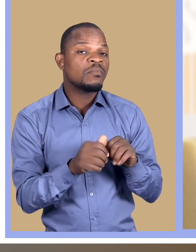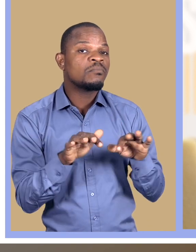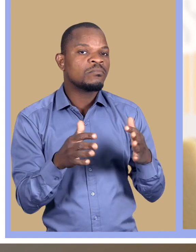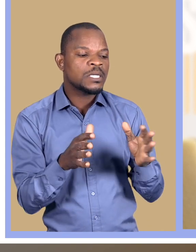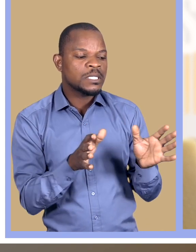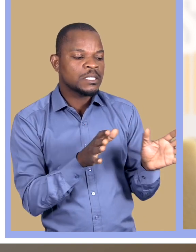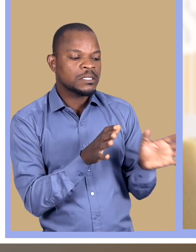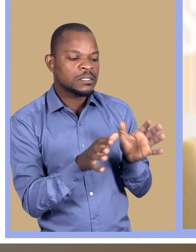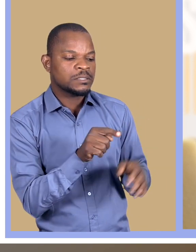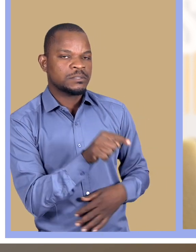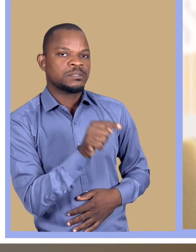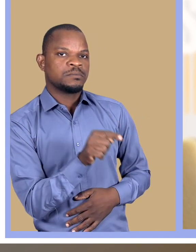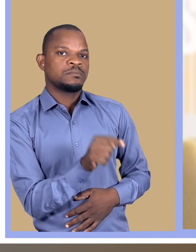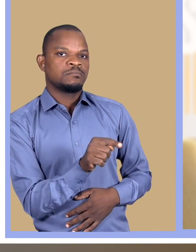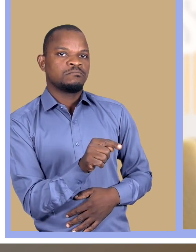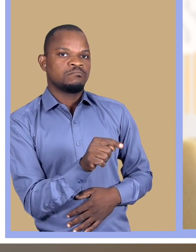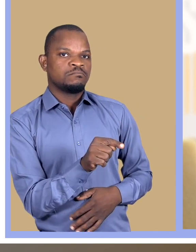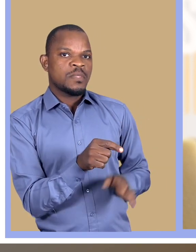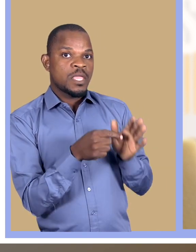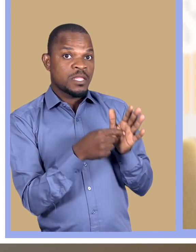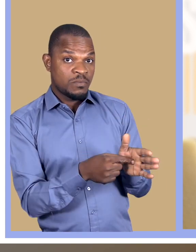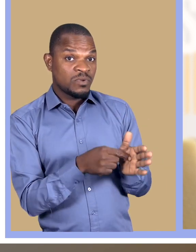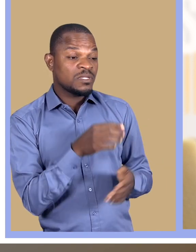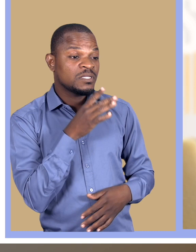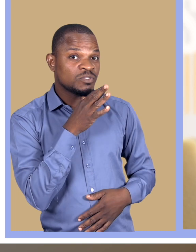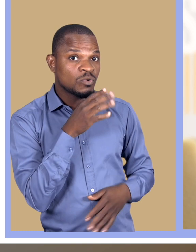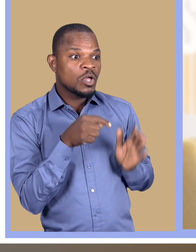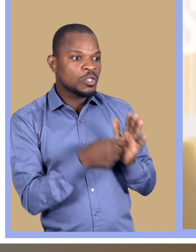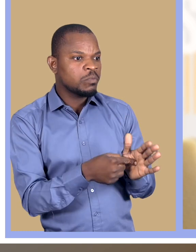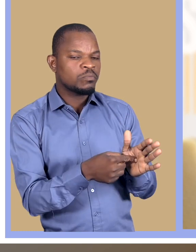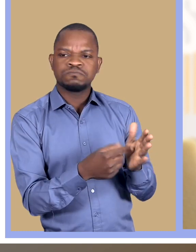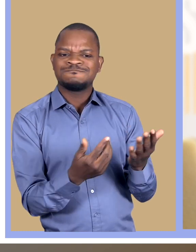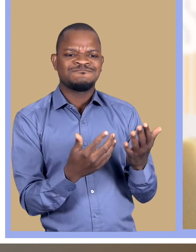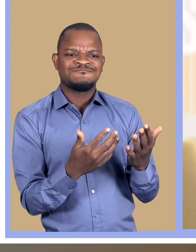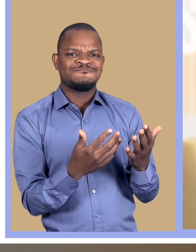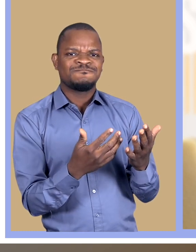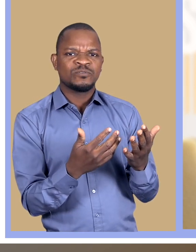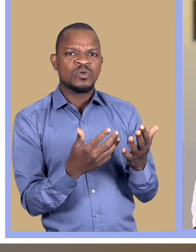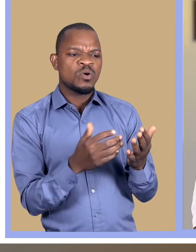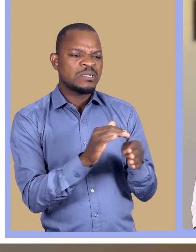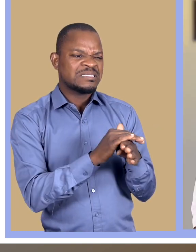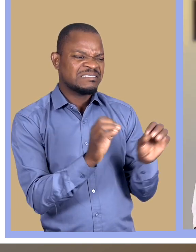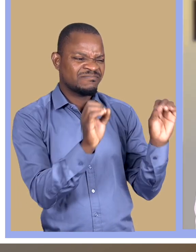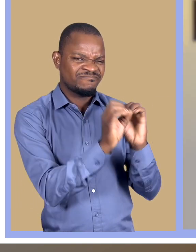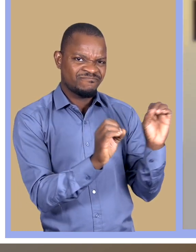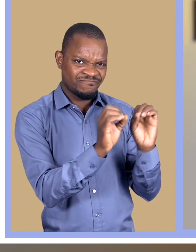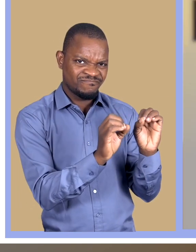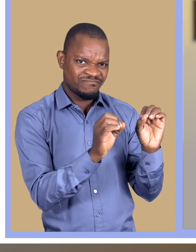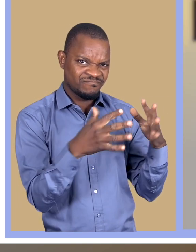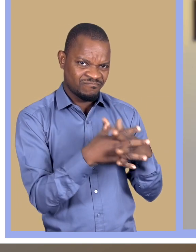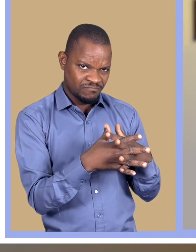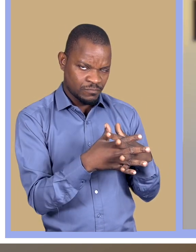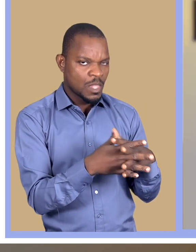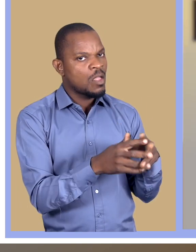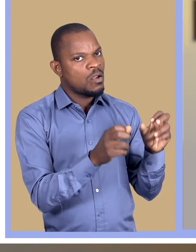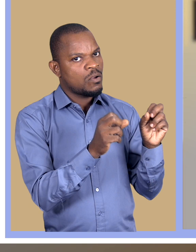a quantidade de lixo que nós produzimos e a consequência dele se o lixo estiver a ser mal usado ou mal gerido. O que